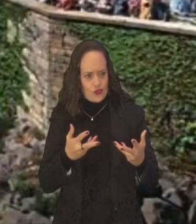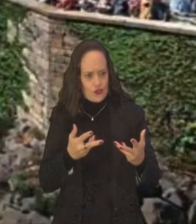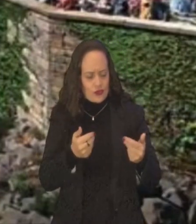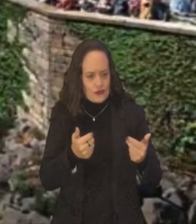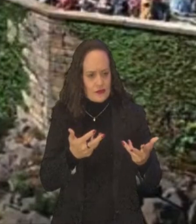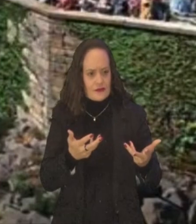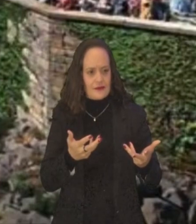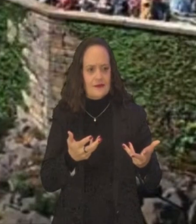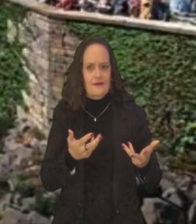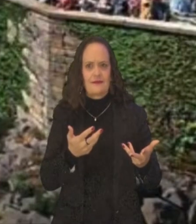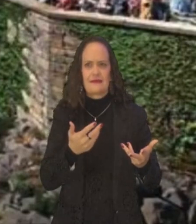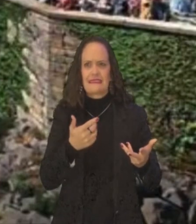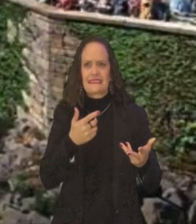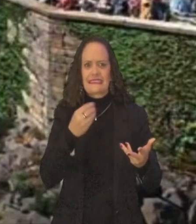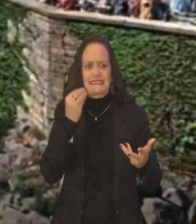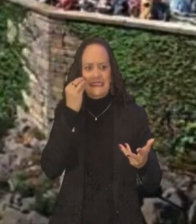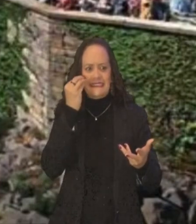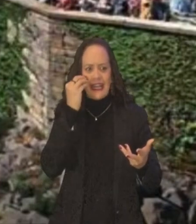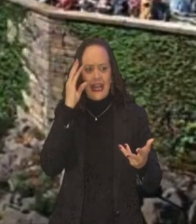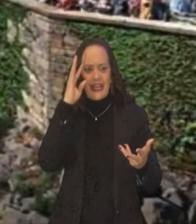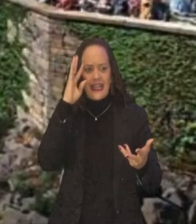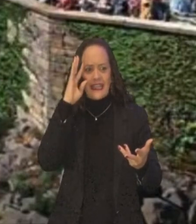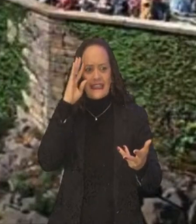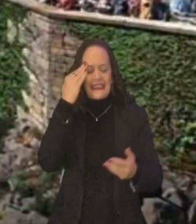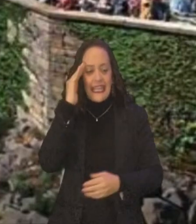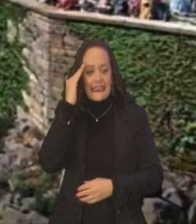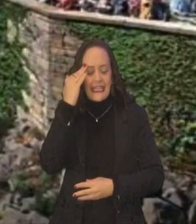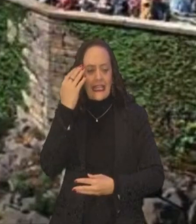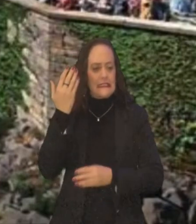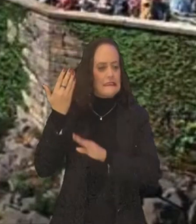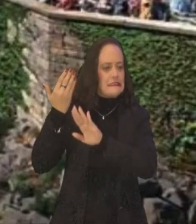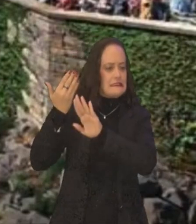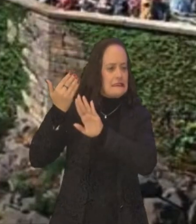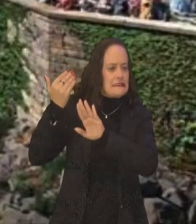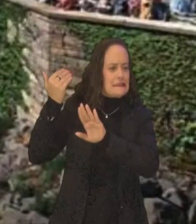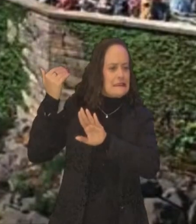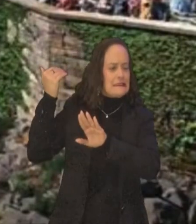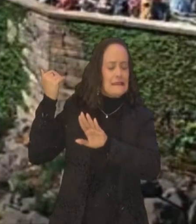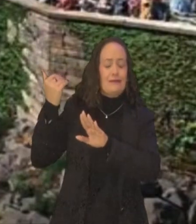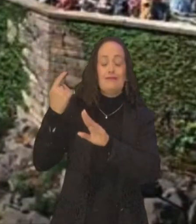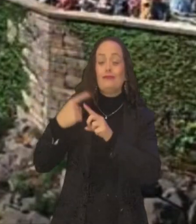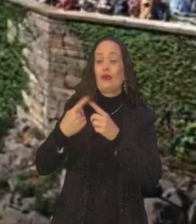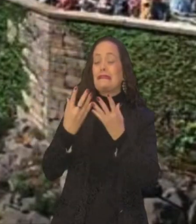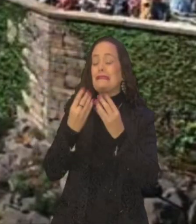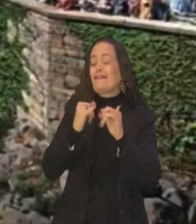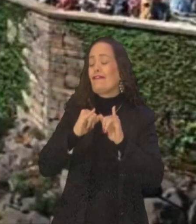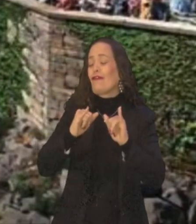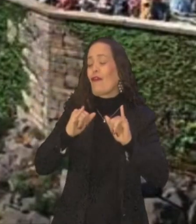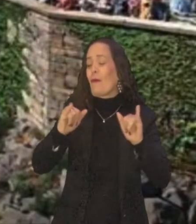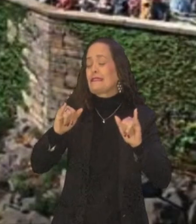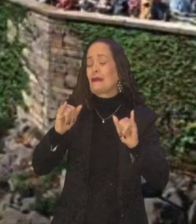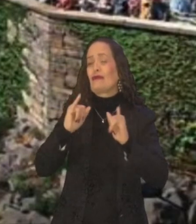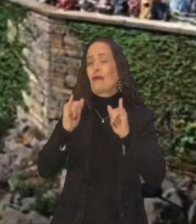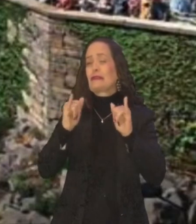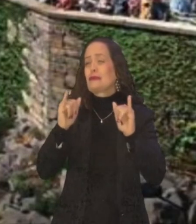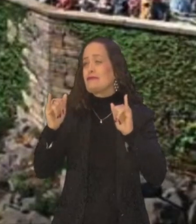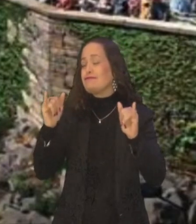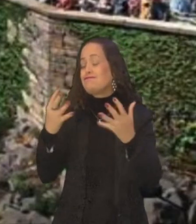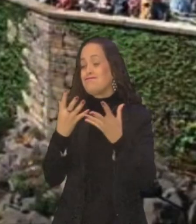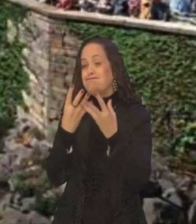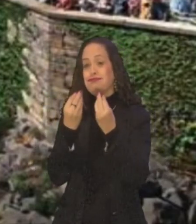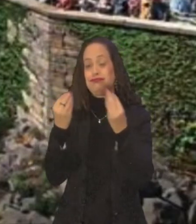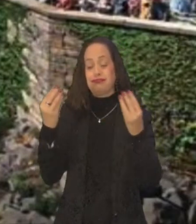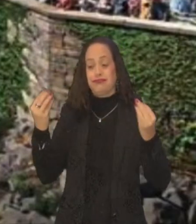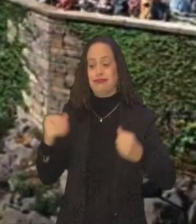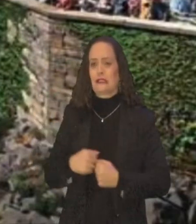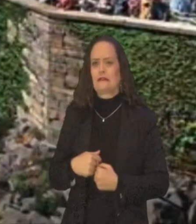belíssimo entender esse tempo, esta época, e são muitas informações. O texto é rico quando nós começamos